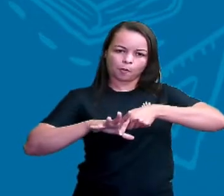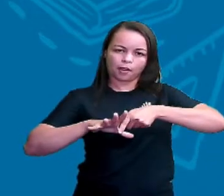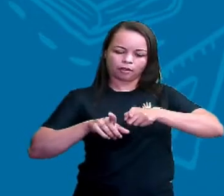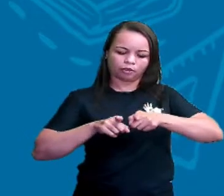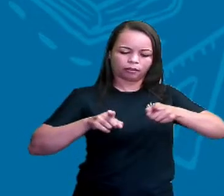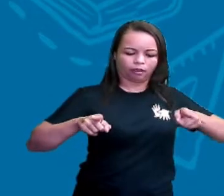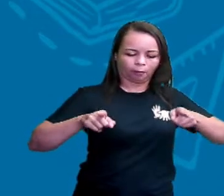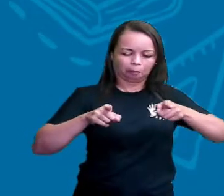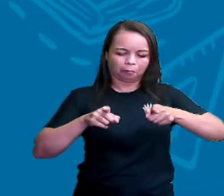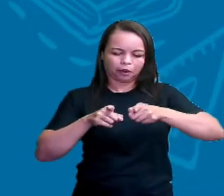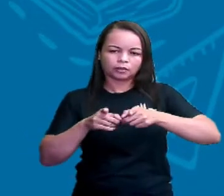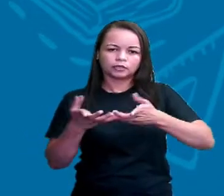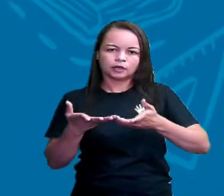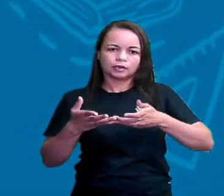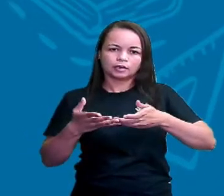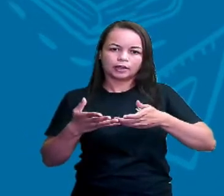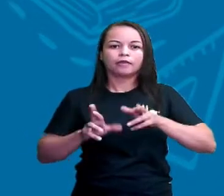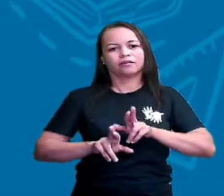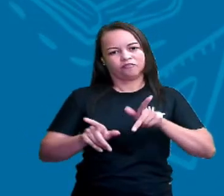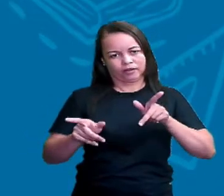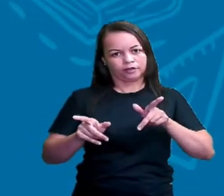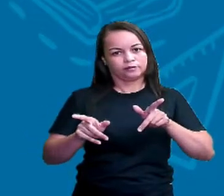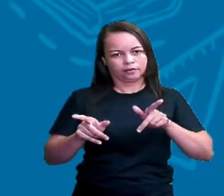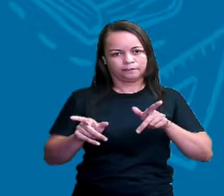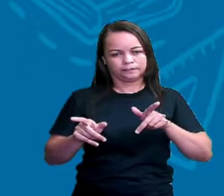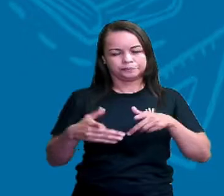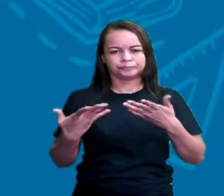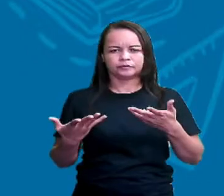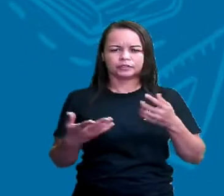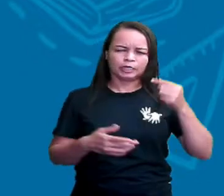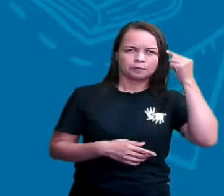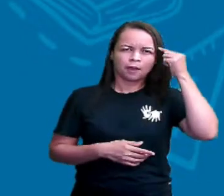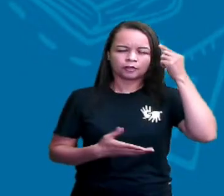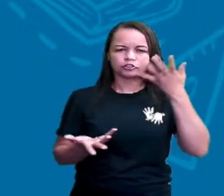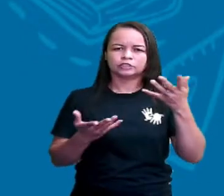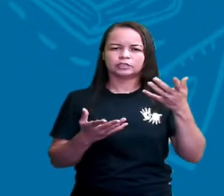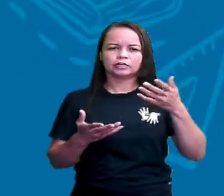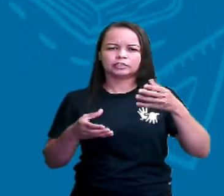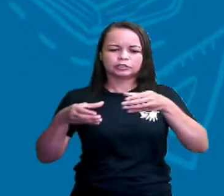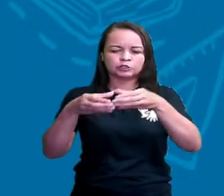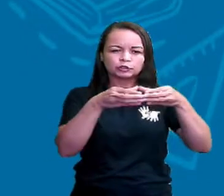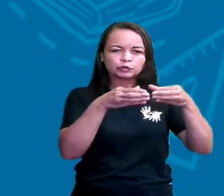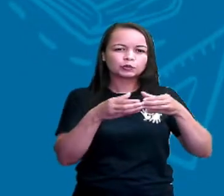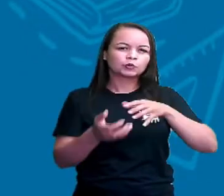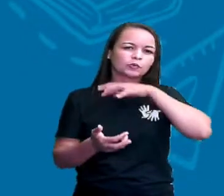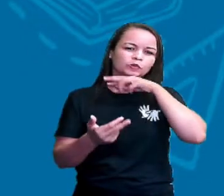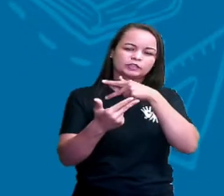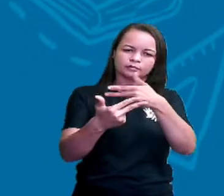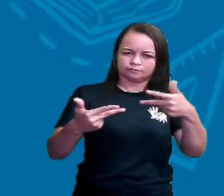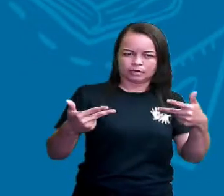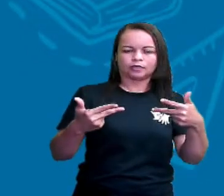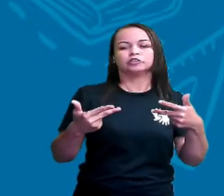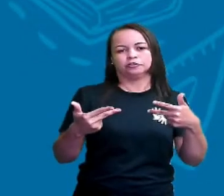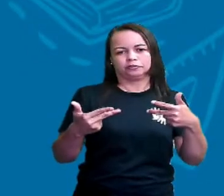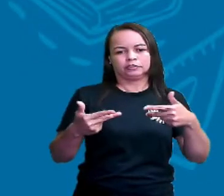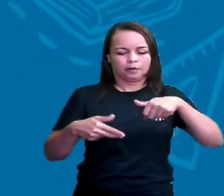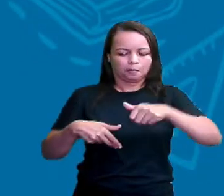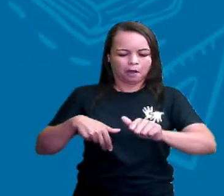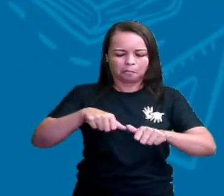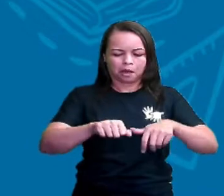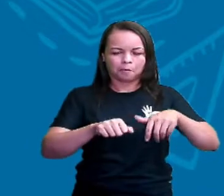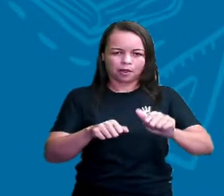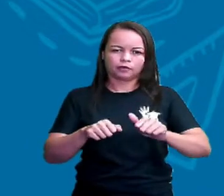diferentes, né? A nossa pegada é diferente, né? Imagina dessa diversidade, dessa grande diversidade de animais que existe